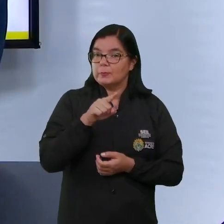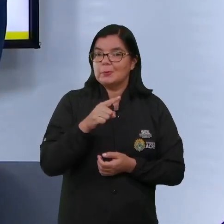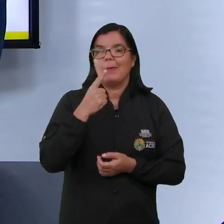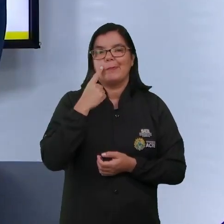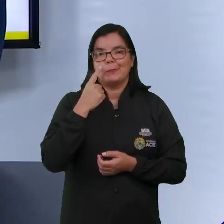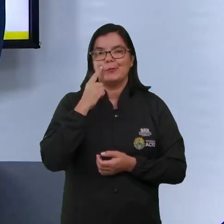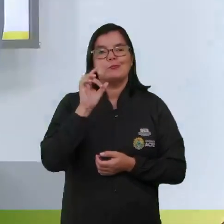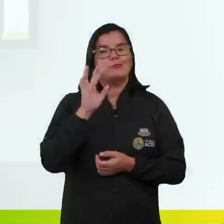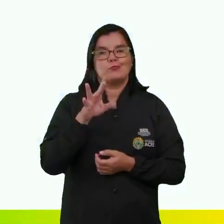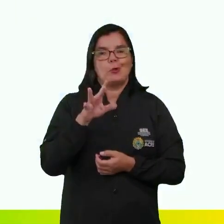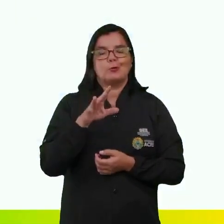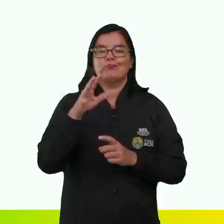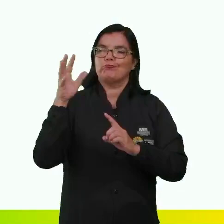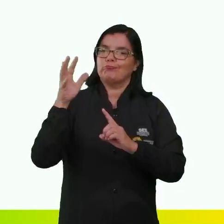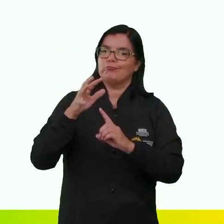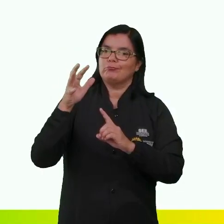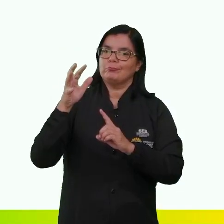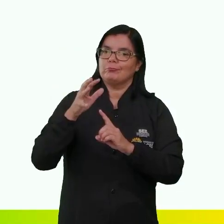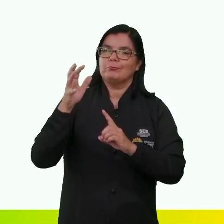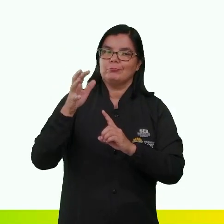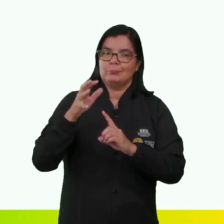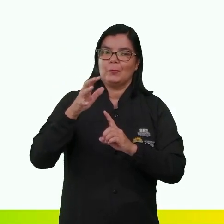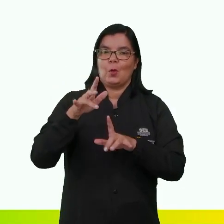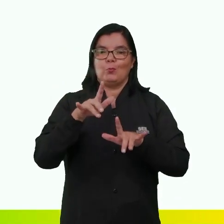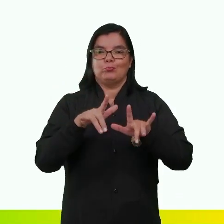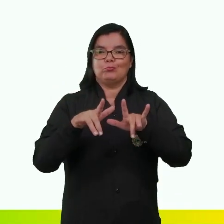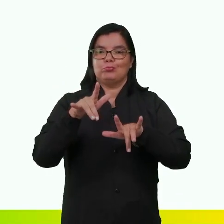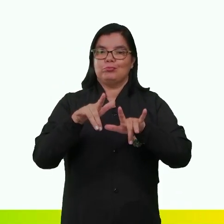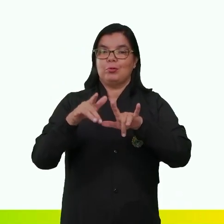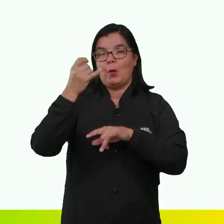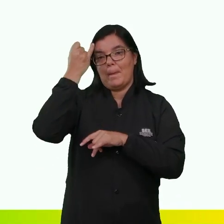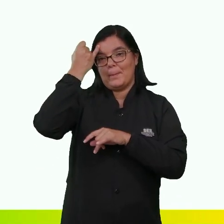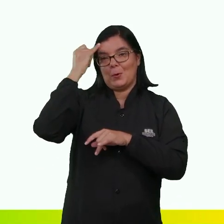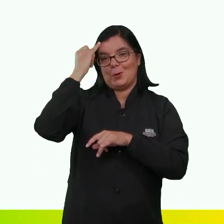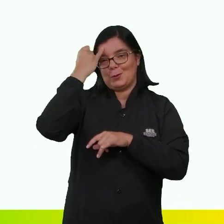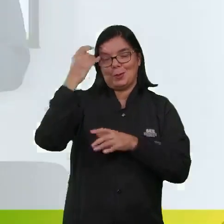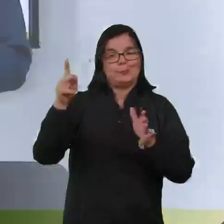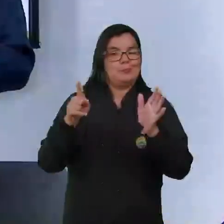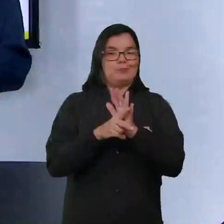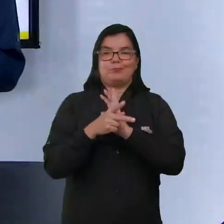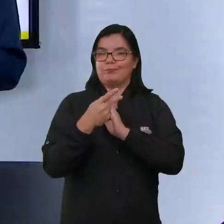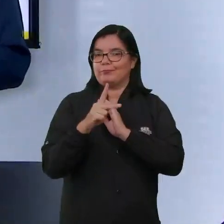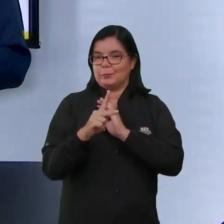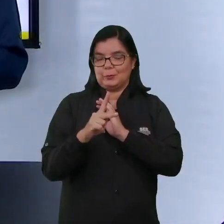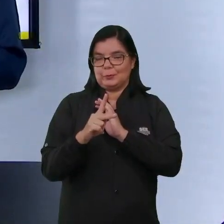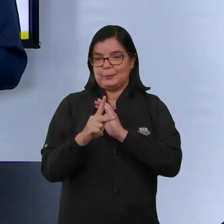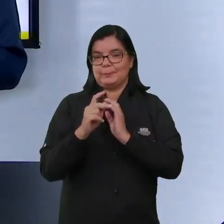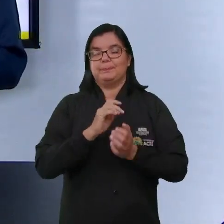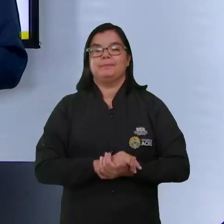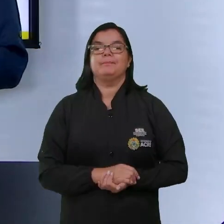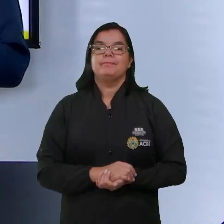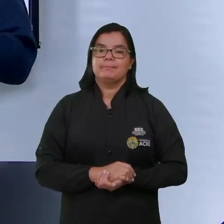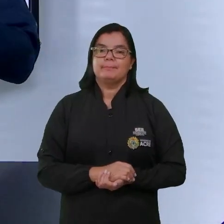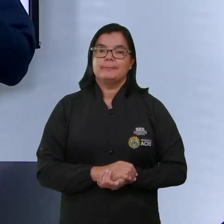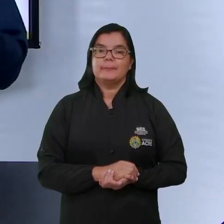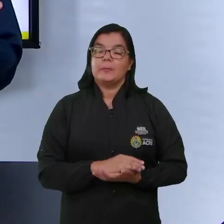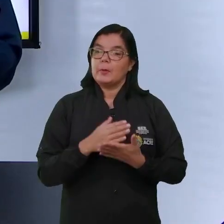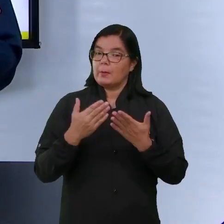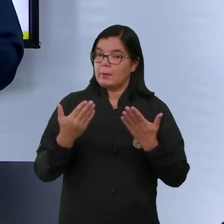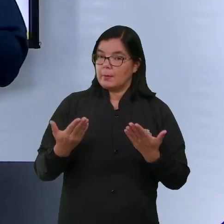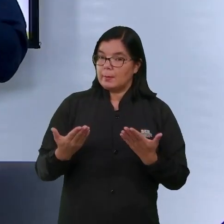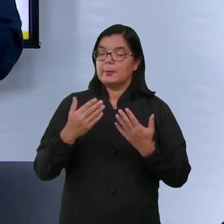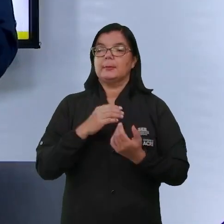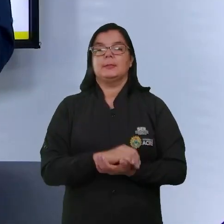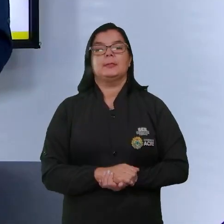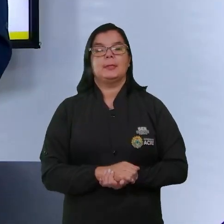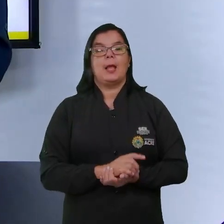sendo apenas manipulado por ideias que não são ideias formuladas por você. E além